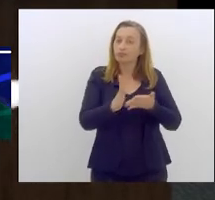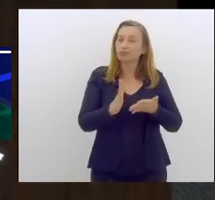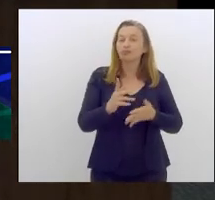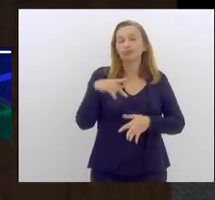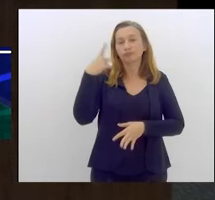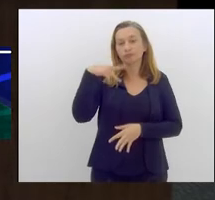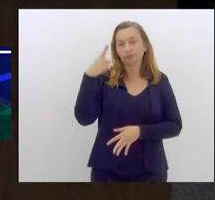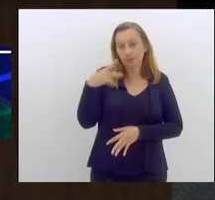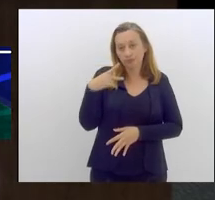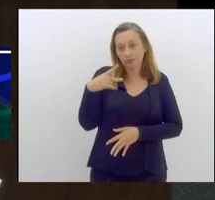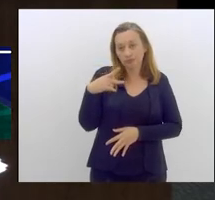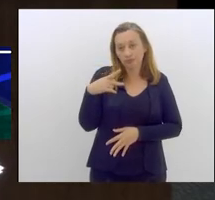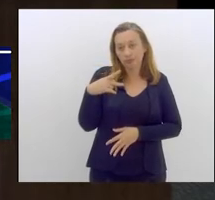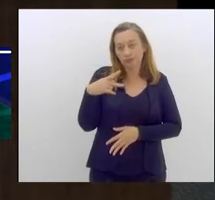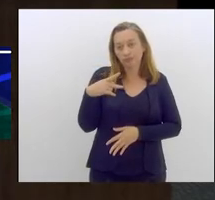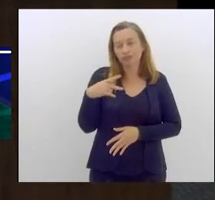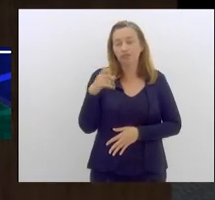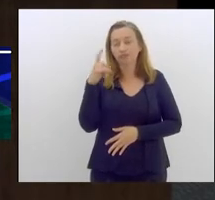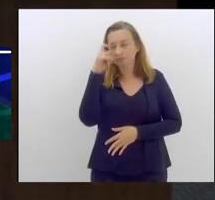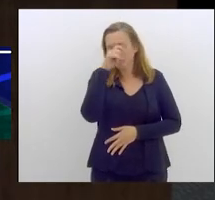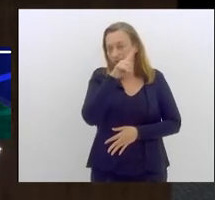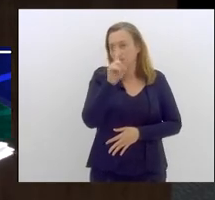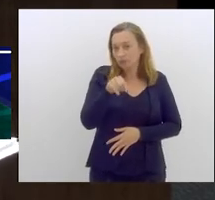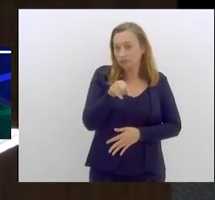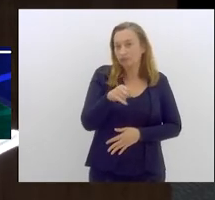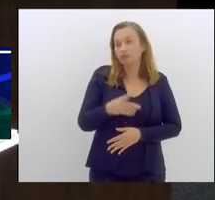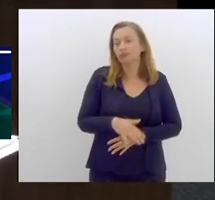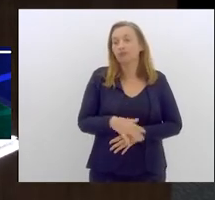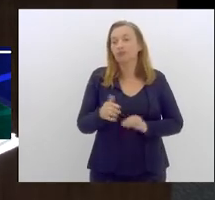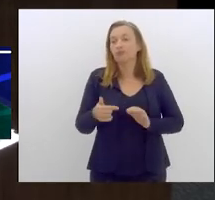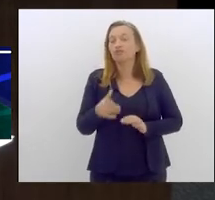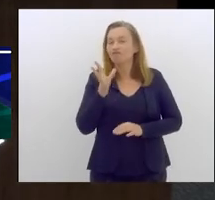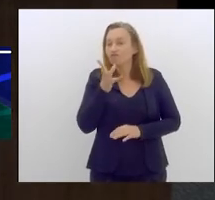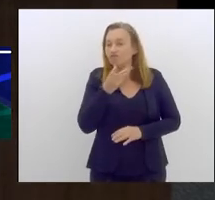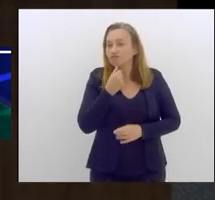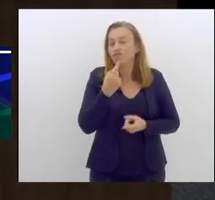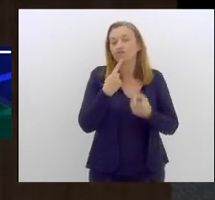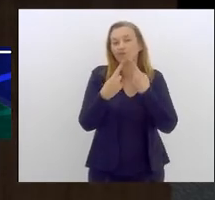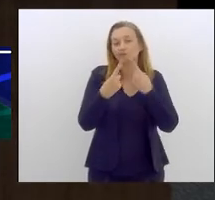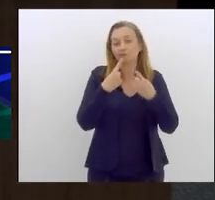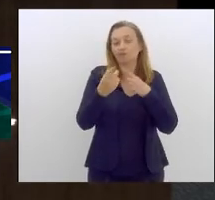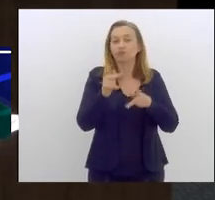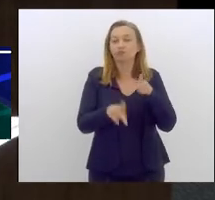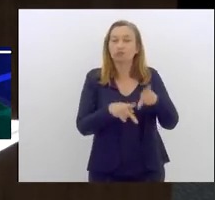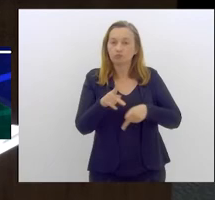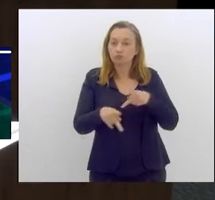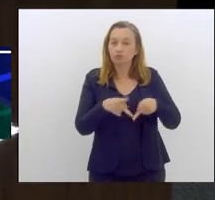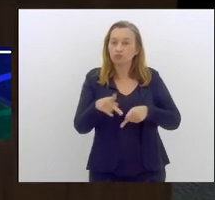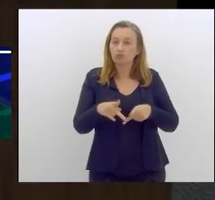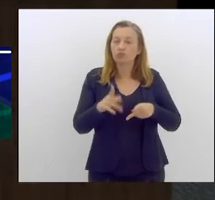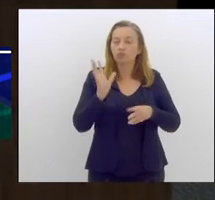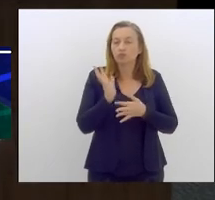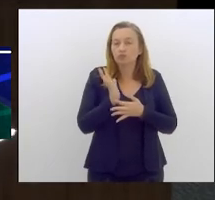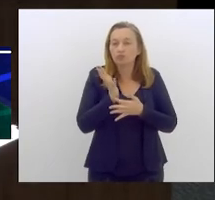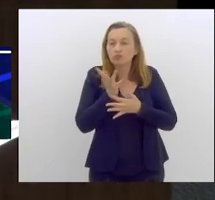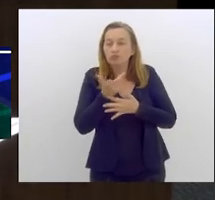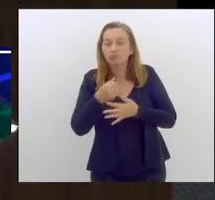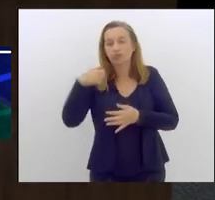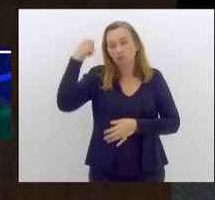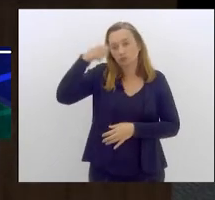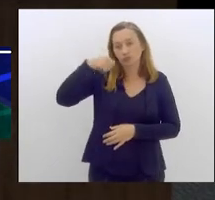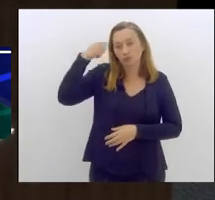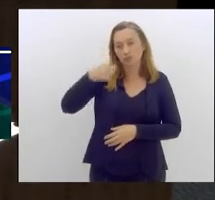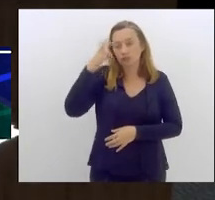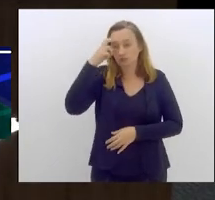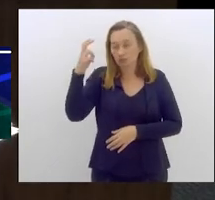si, quão dura ela é, demora a discutir com a população. Os artistas, a cultura faz